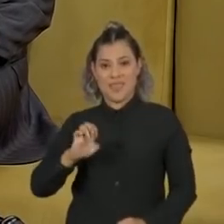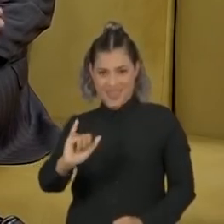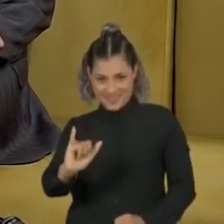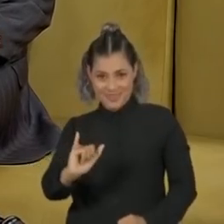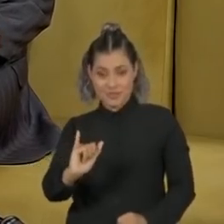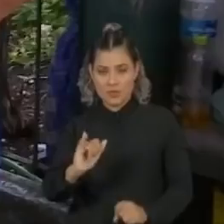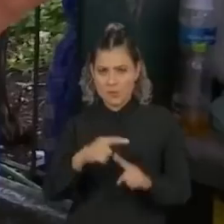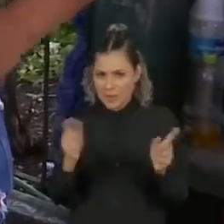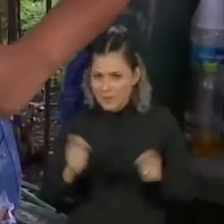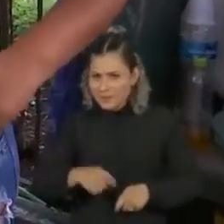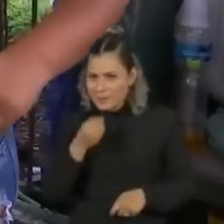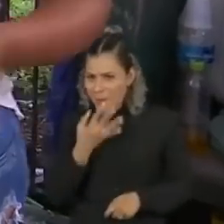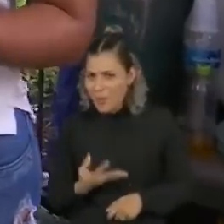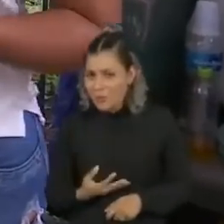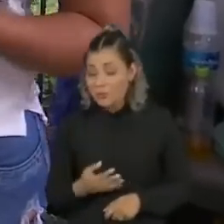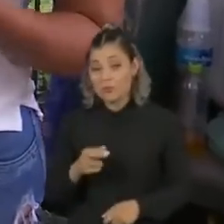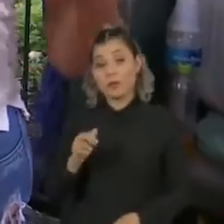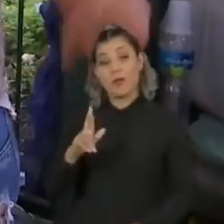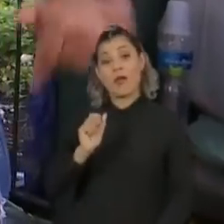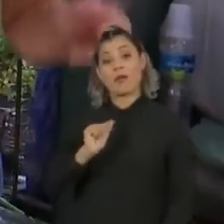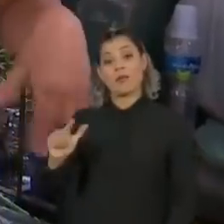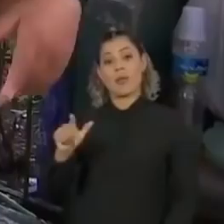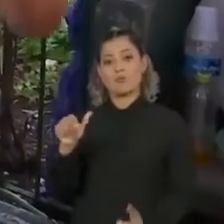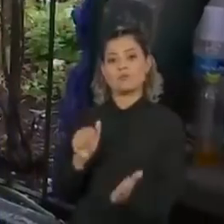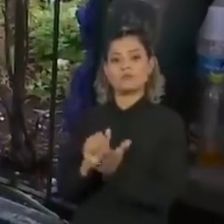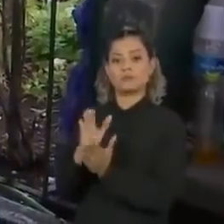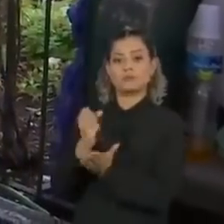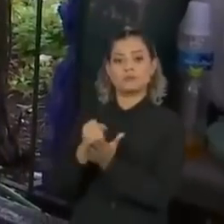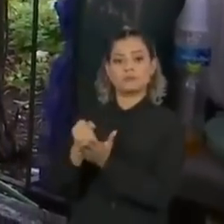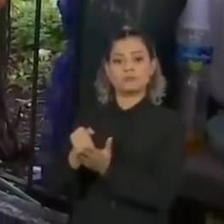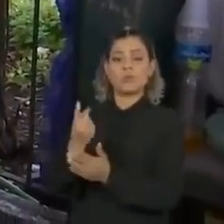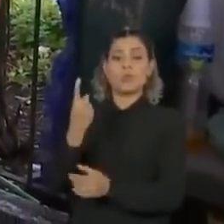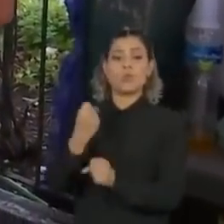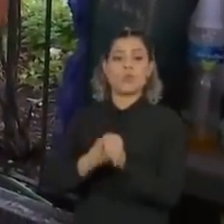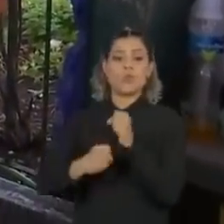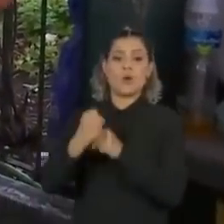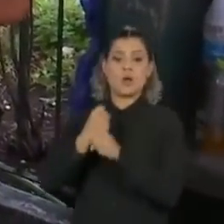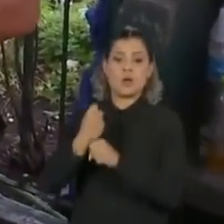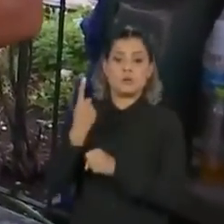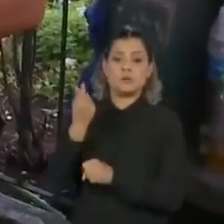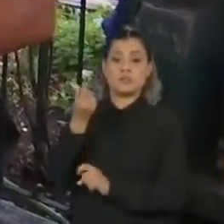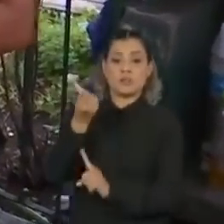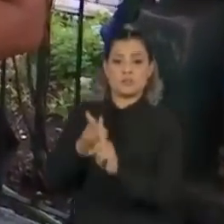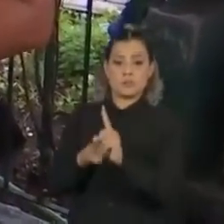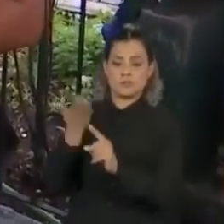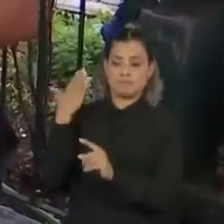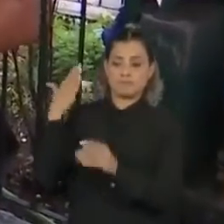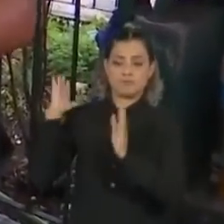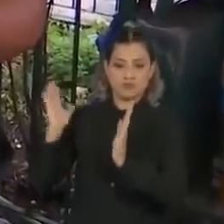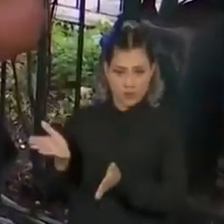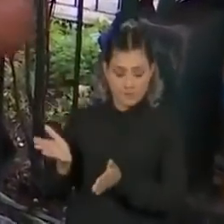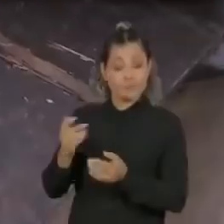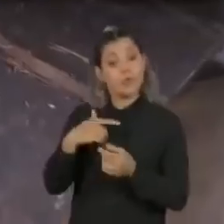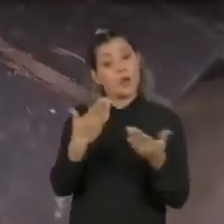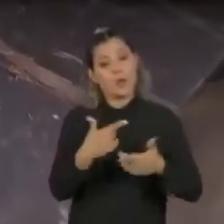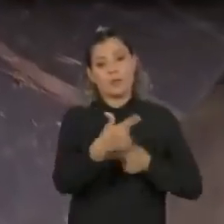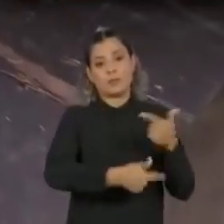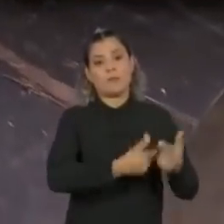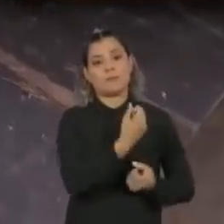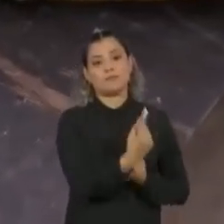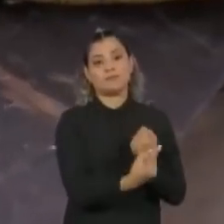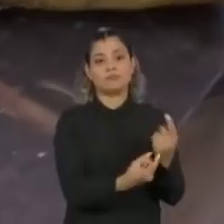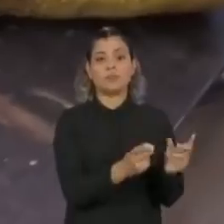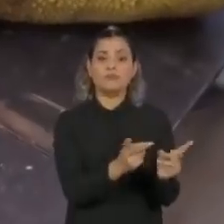que isso vale a pena? Raquel perdeu o emprego com carteira assinada há 1 ano e meio. Enfrenta a crise do desemprego na informalidade,